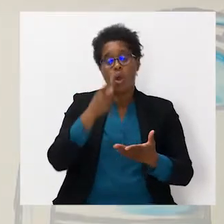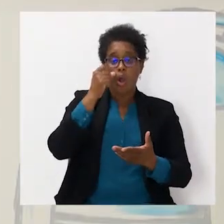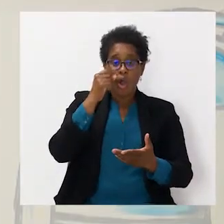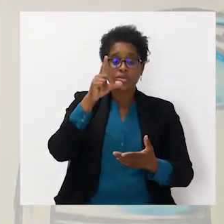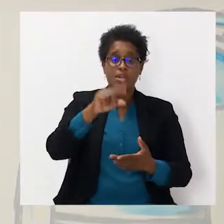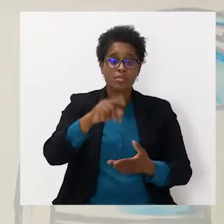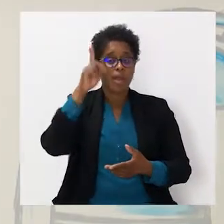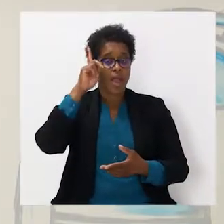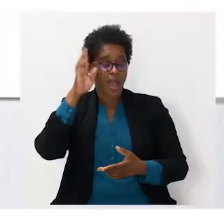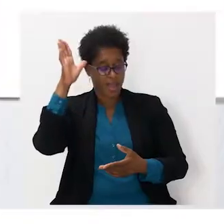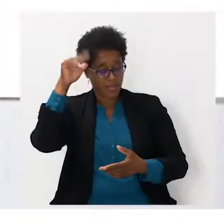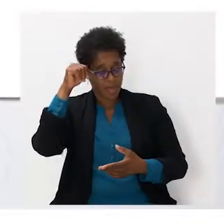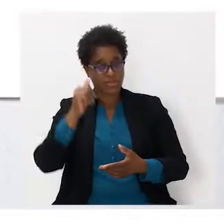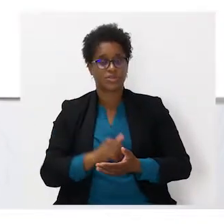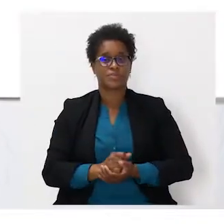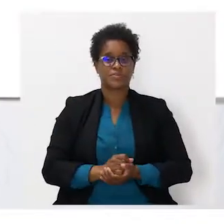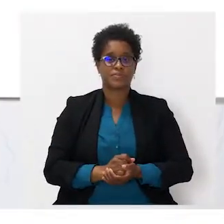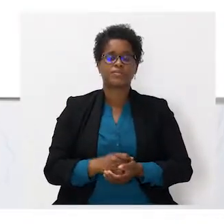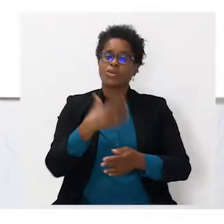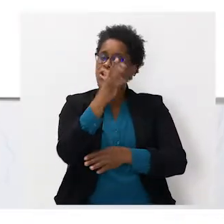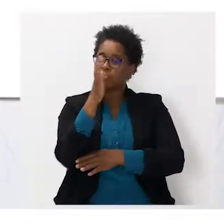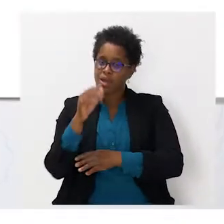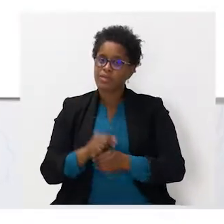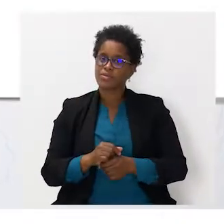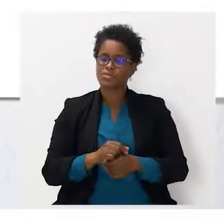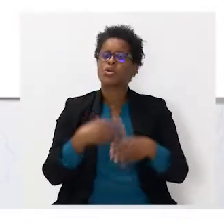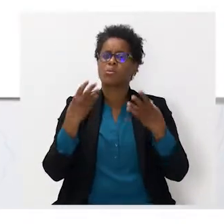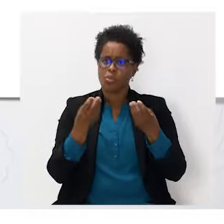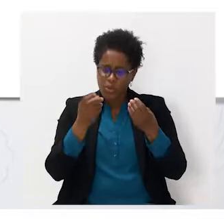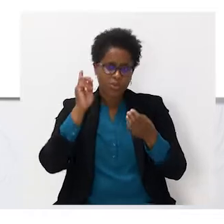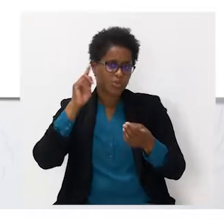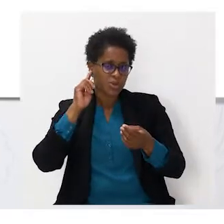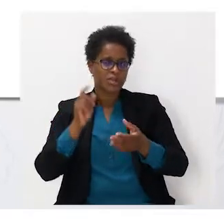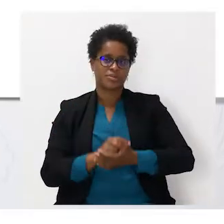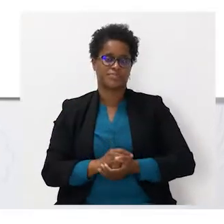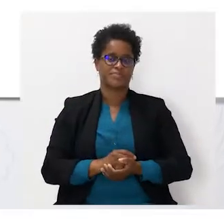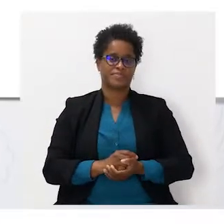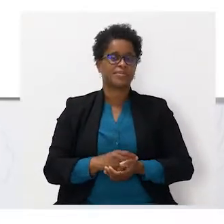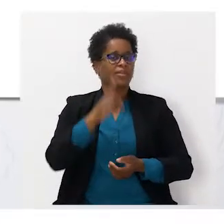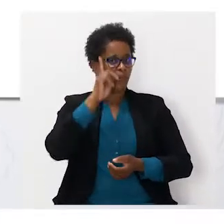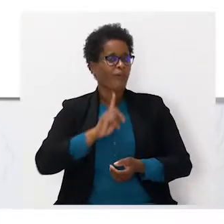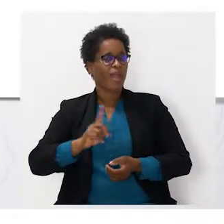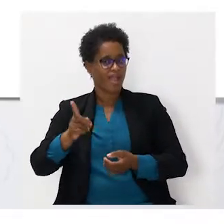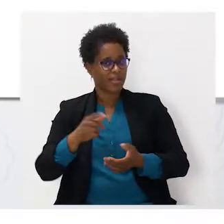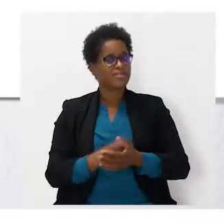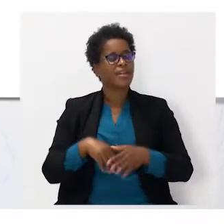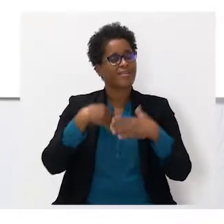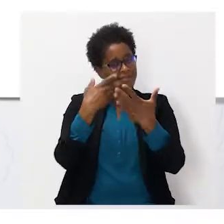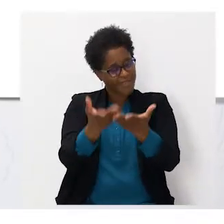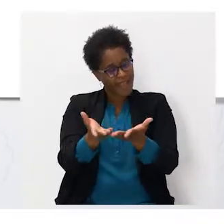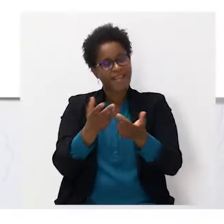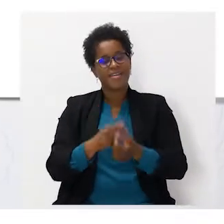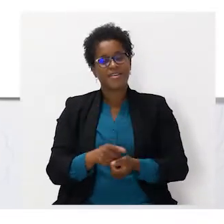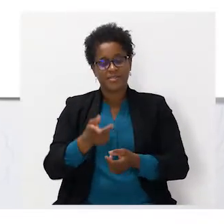para os animais. As plantas são muito úteis. São elas que nos fornecem